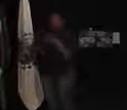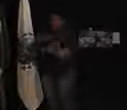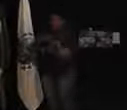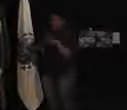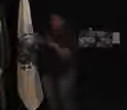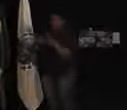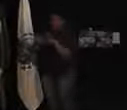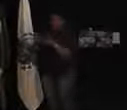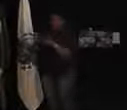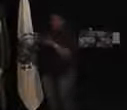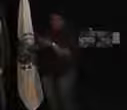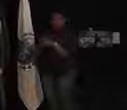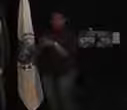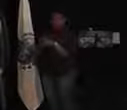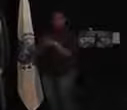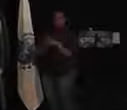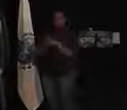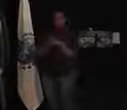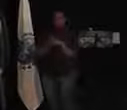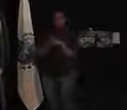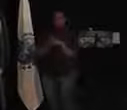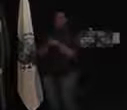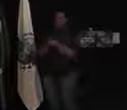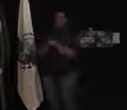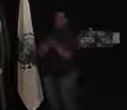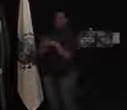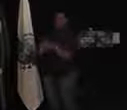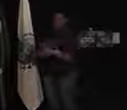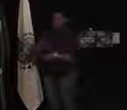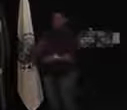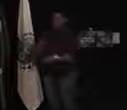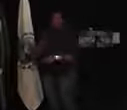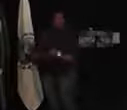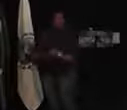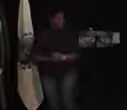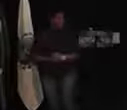assim, de uma grandiosidade, uma coisa absurda.